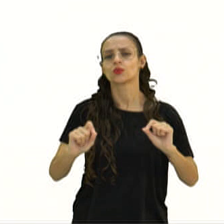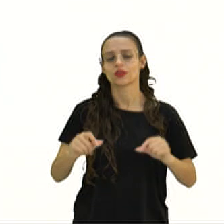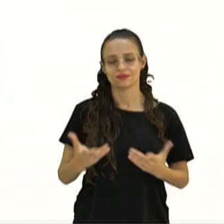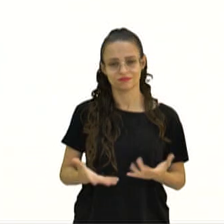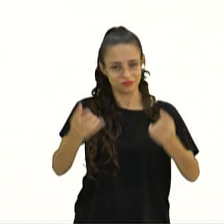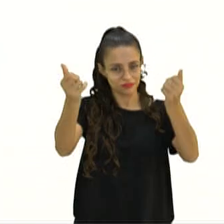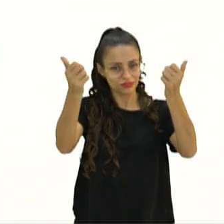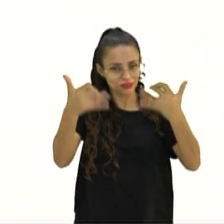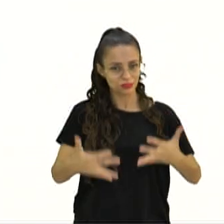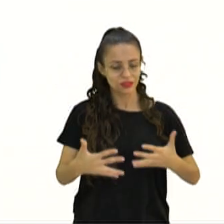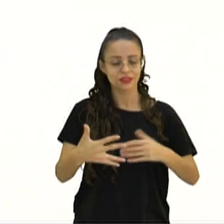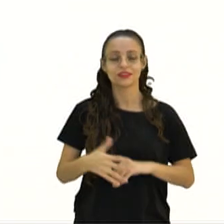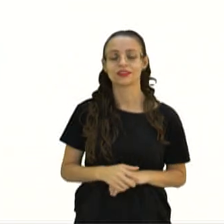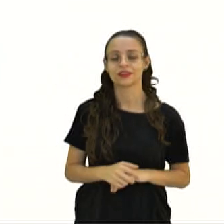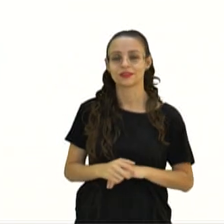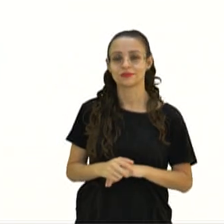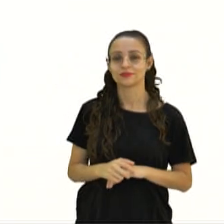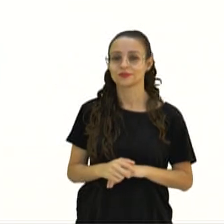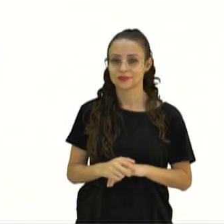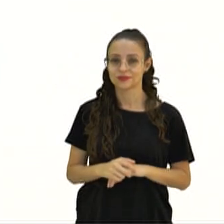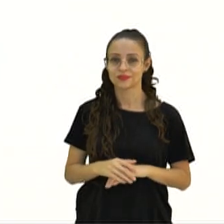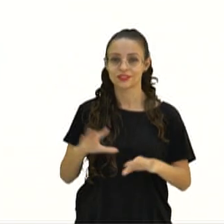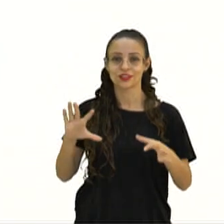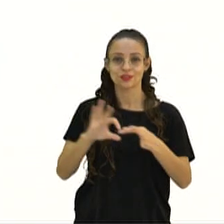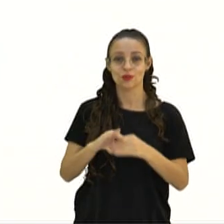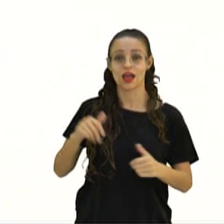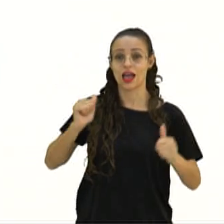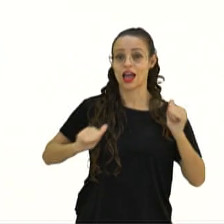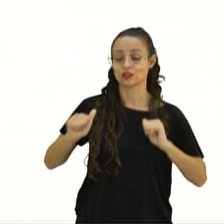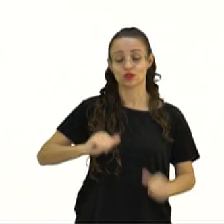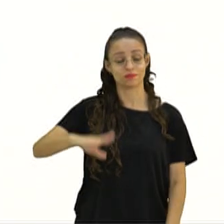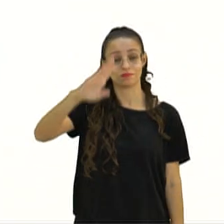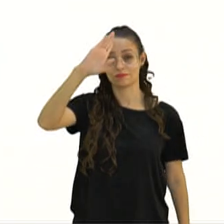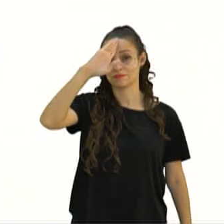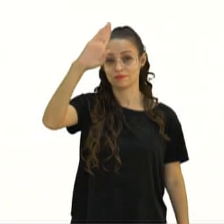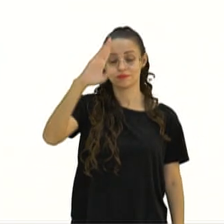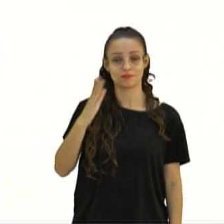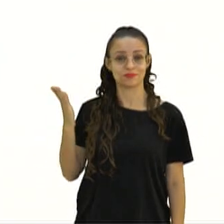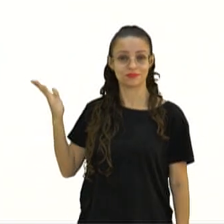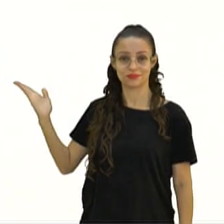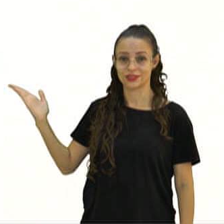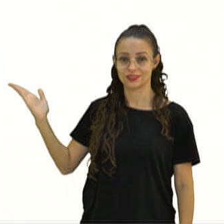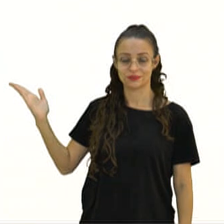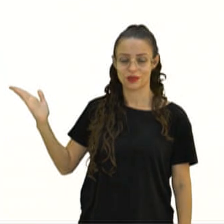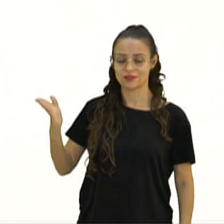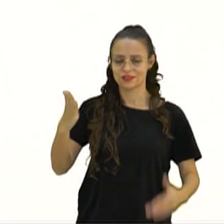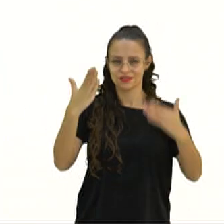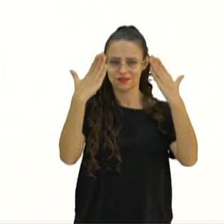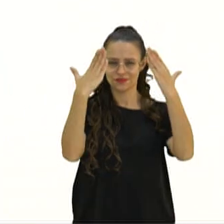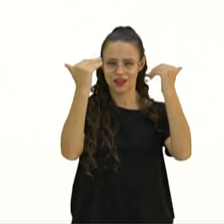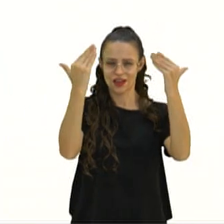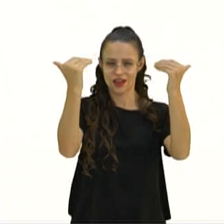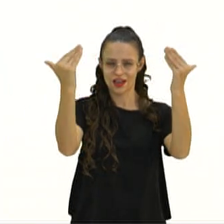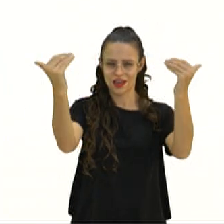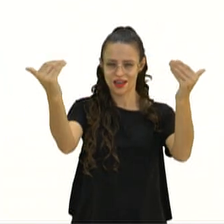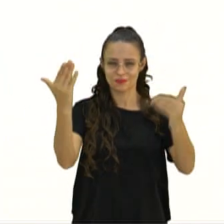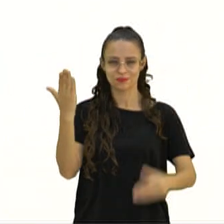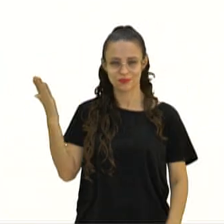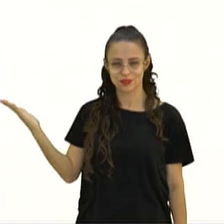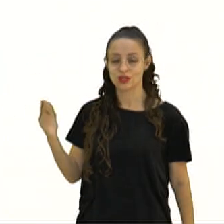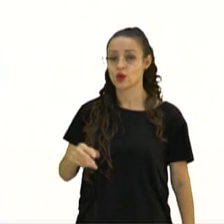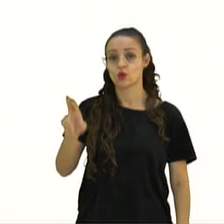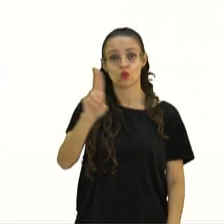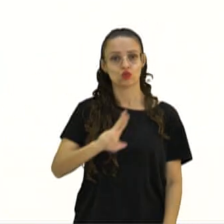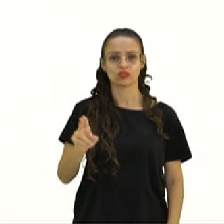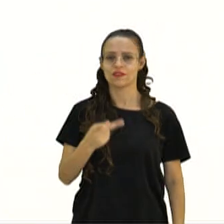de pantomima, inspirado ali num dos atores principais, um dos maiores atores aí sem a